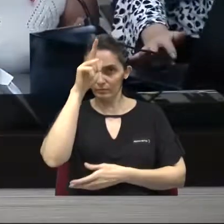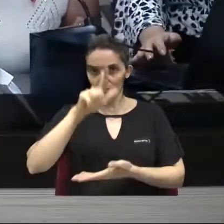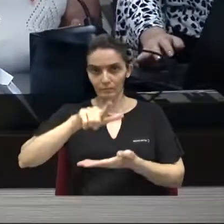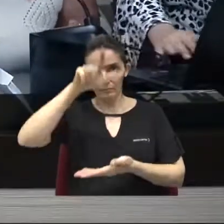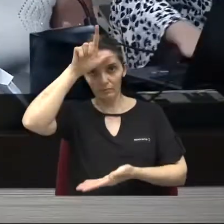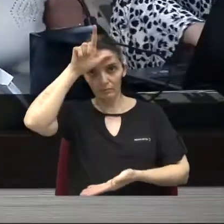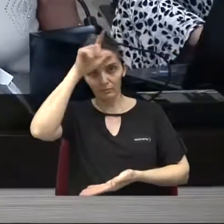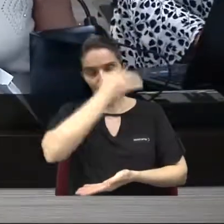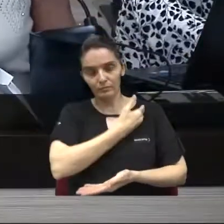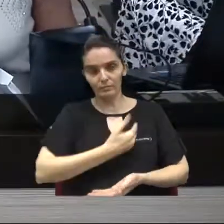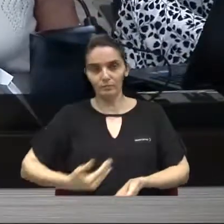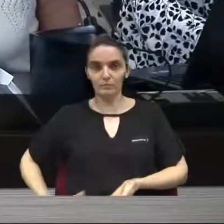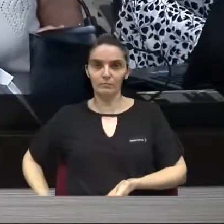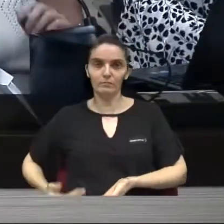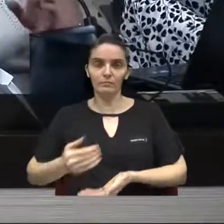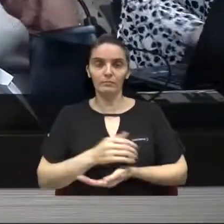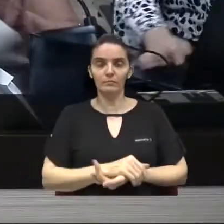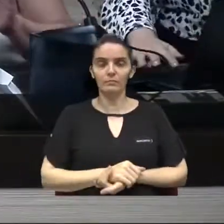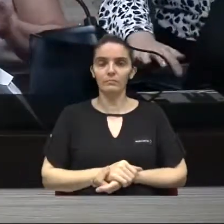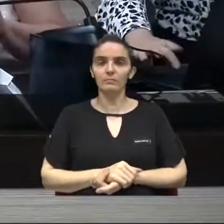governo.